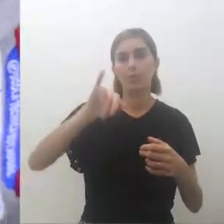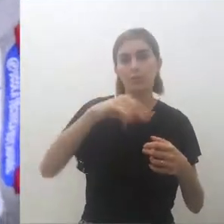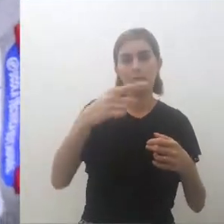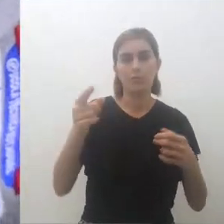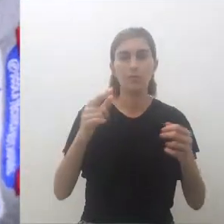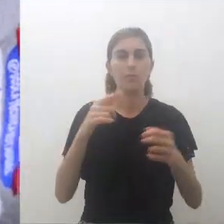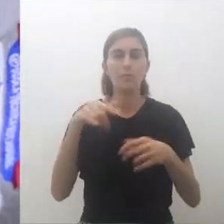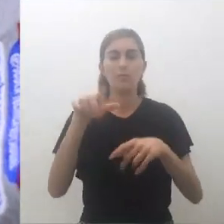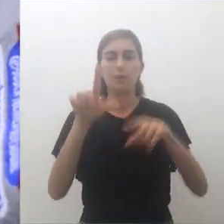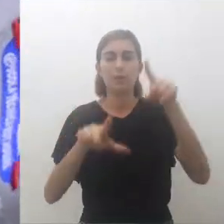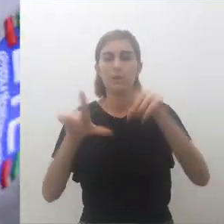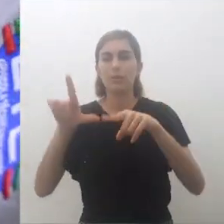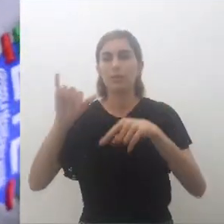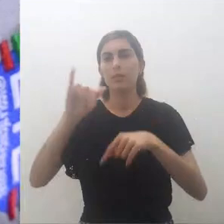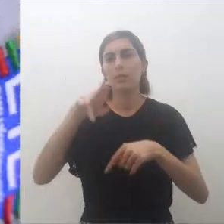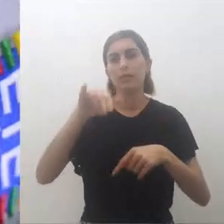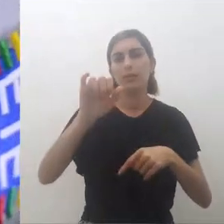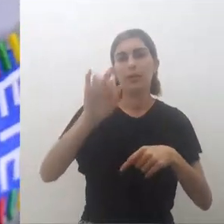muito linear,